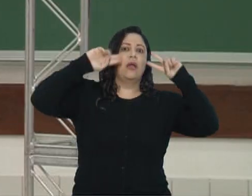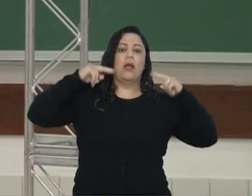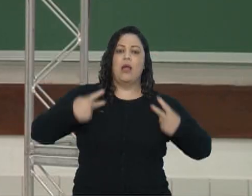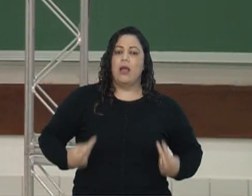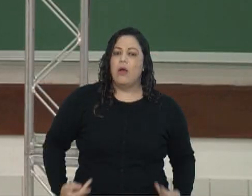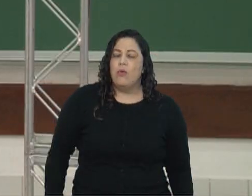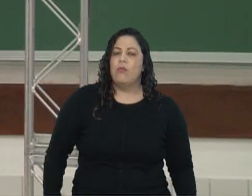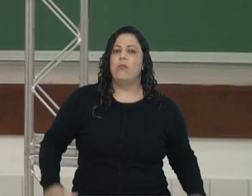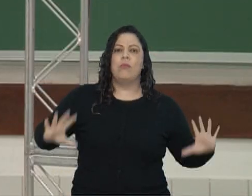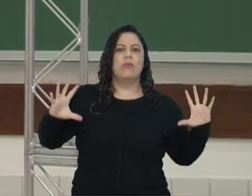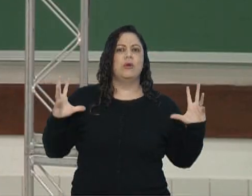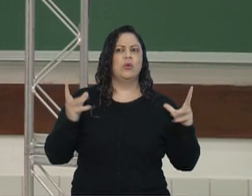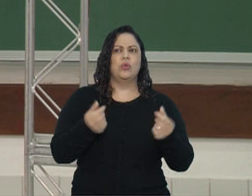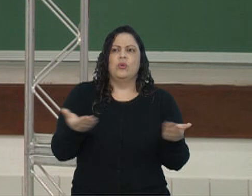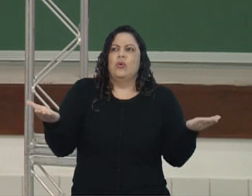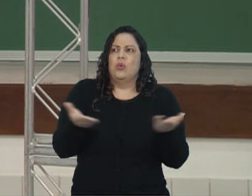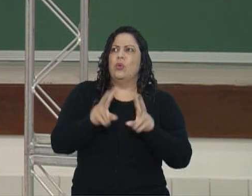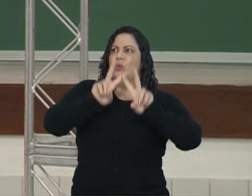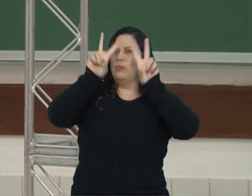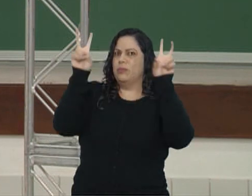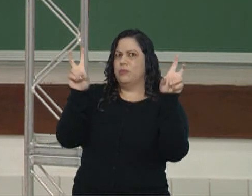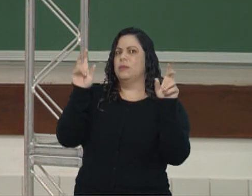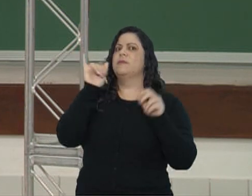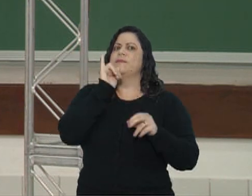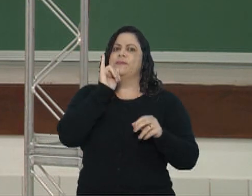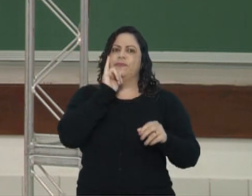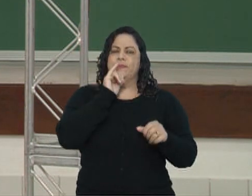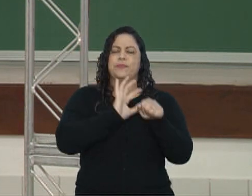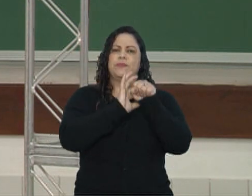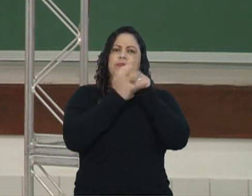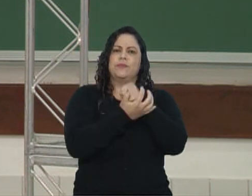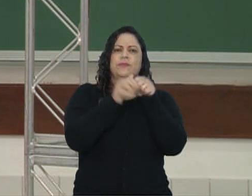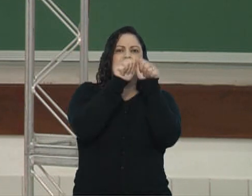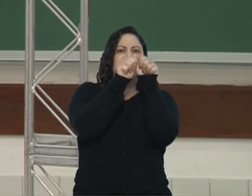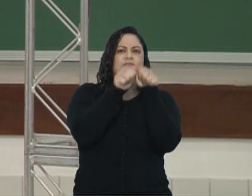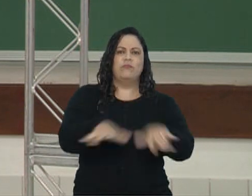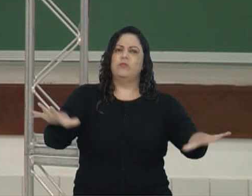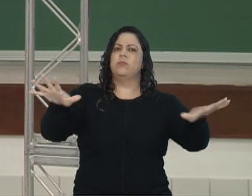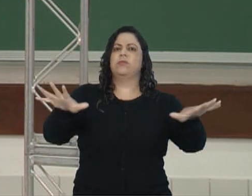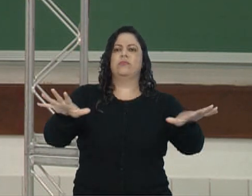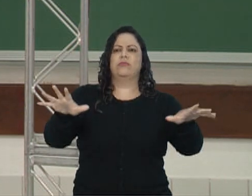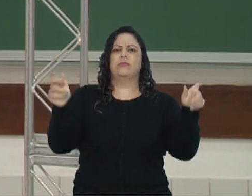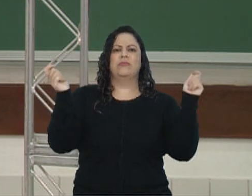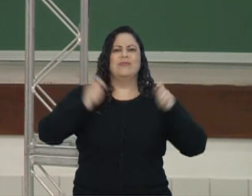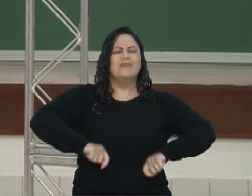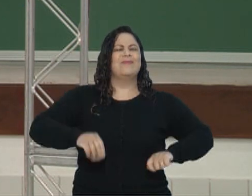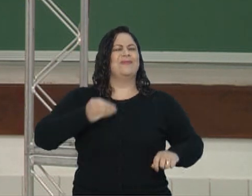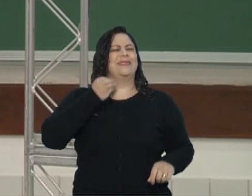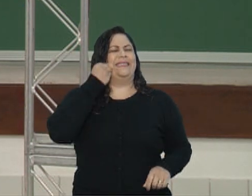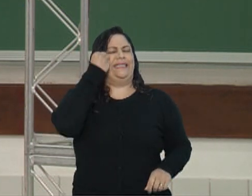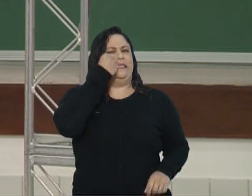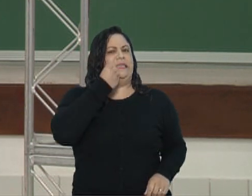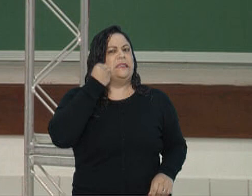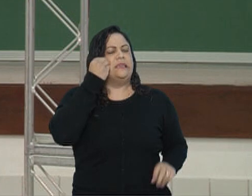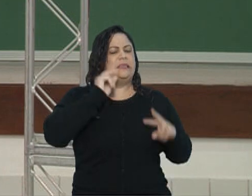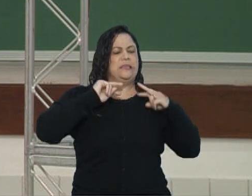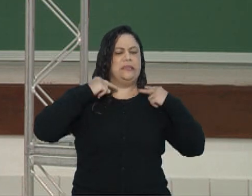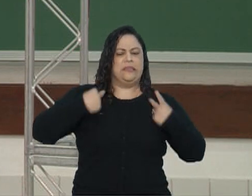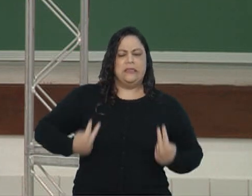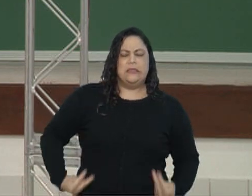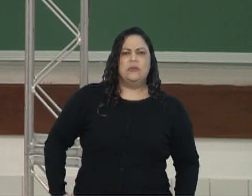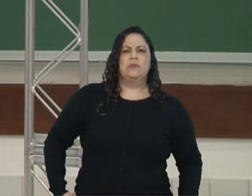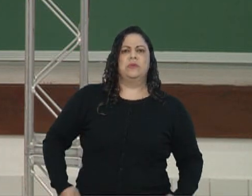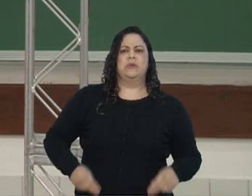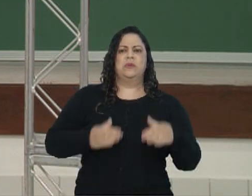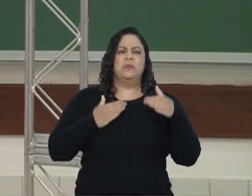a gente fala muito de humanidade. A gente pega uma pandemia agora como essa do Covid-19, a gente está testando muito a nossa humanidade, de conseguir enxergar